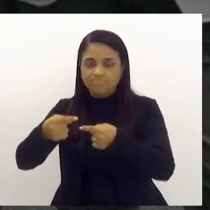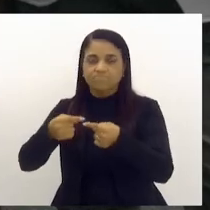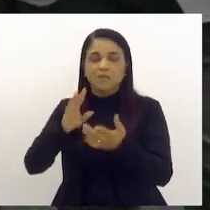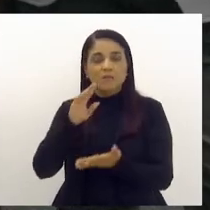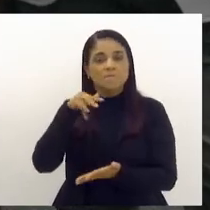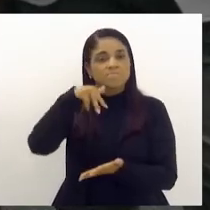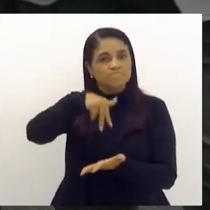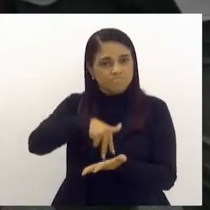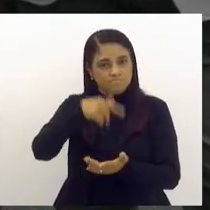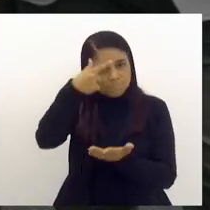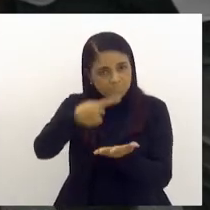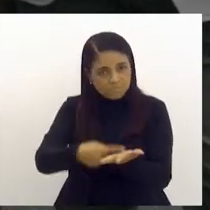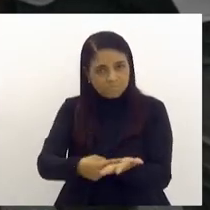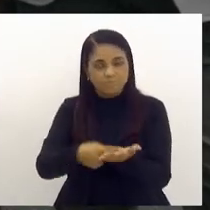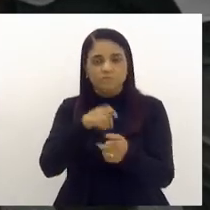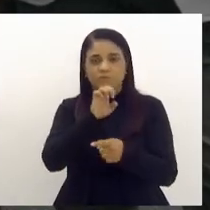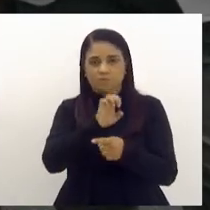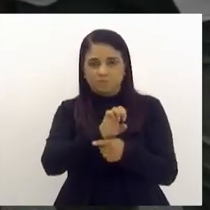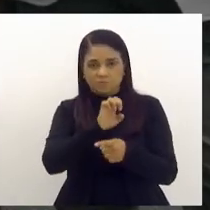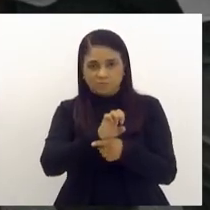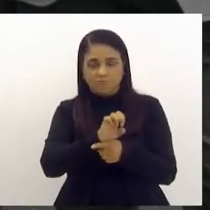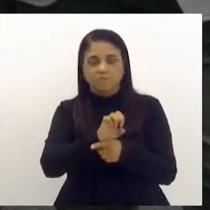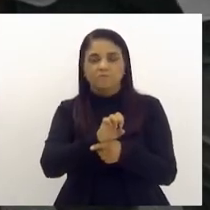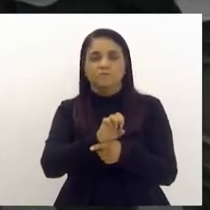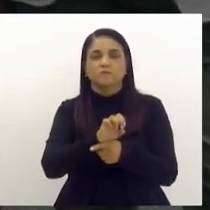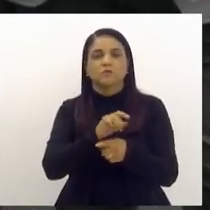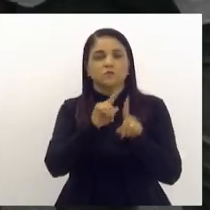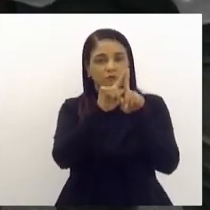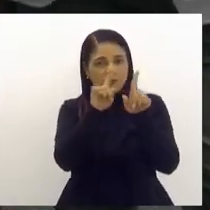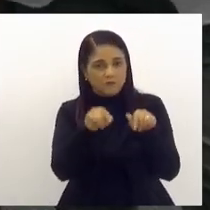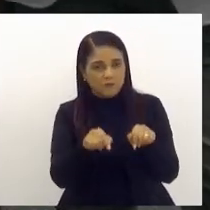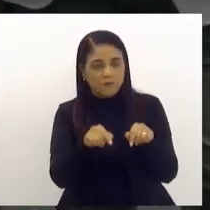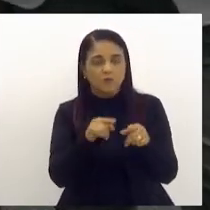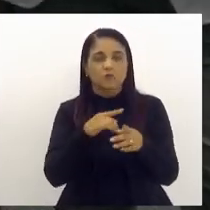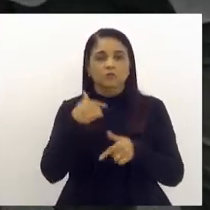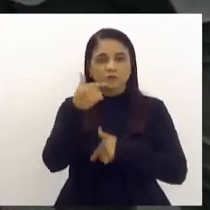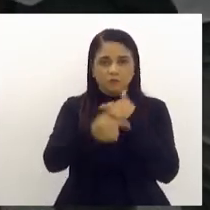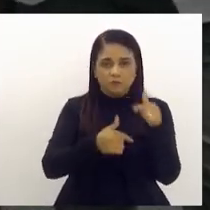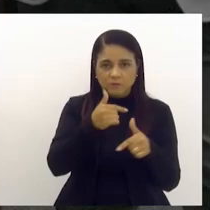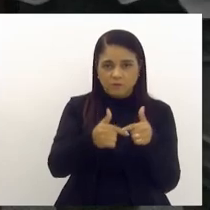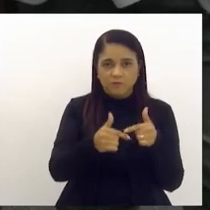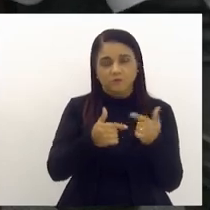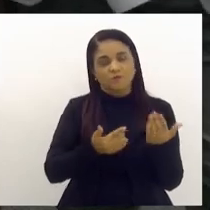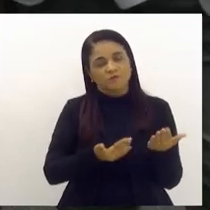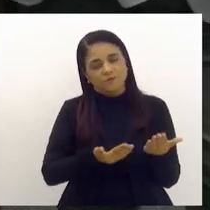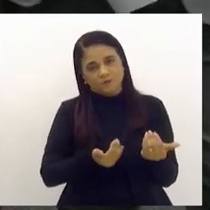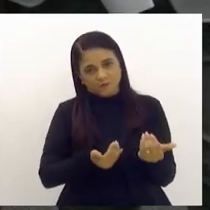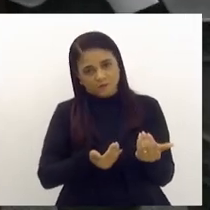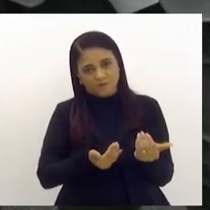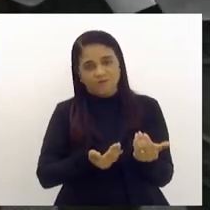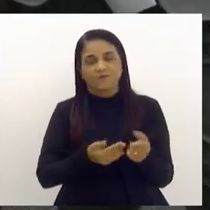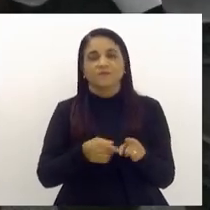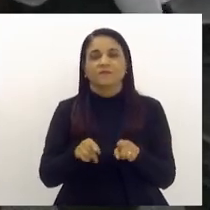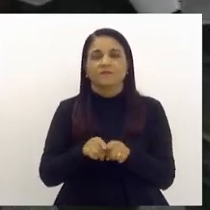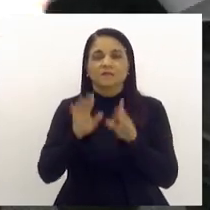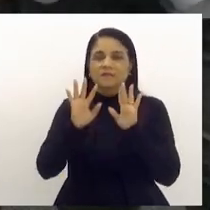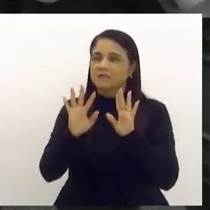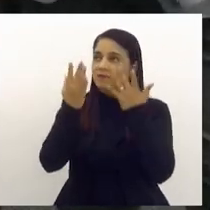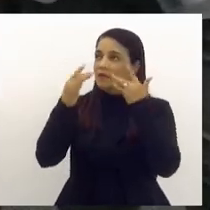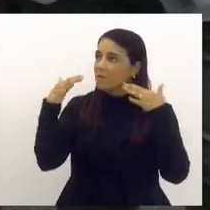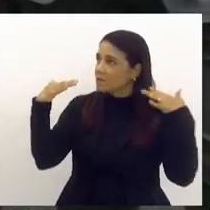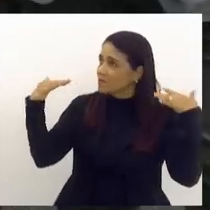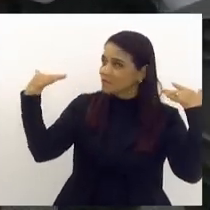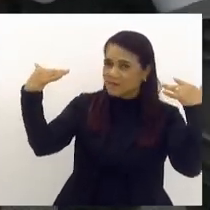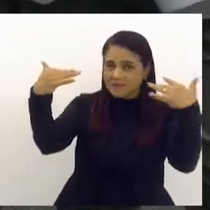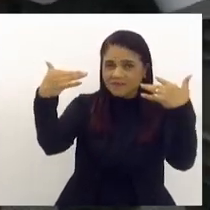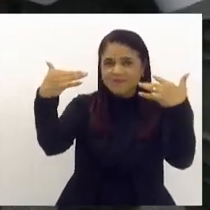o compromisso com os estados, com o Estado, com os servidores, com os trabalhadores e a juventude. E saudar aqui nossas galerias, por